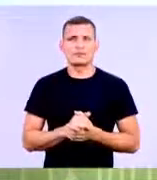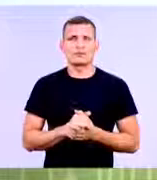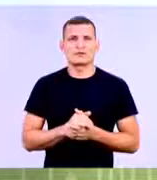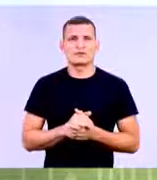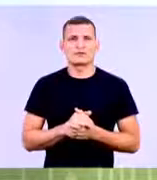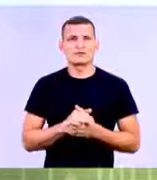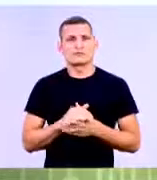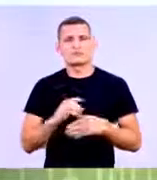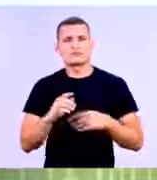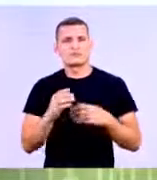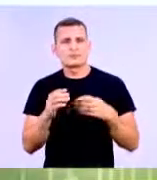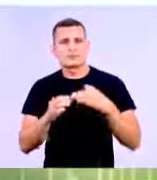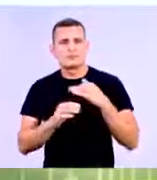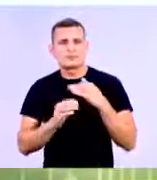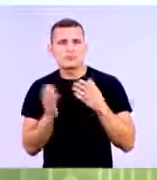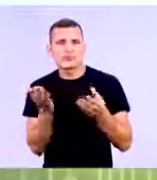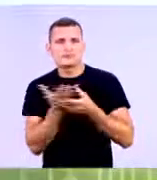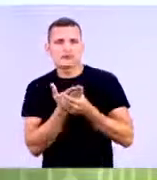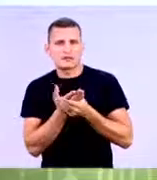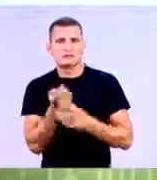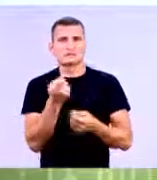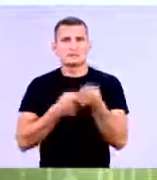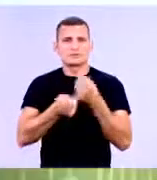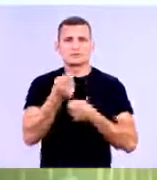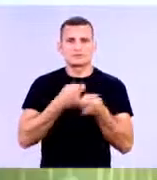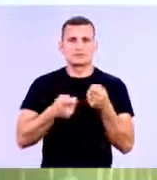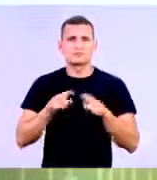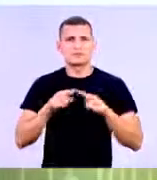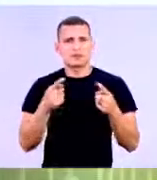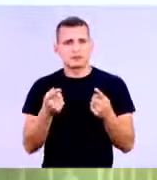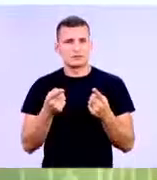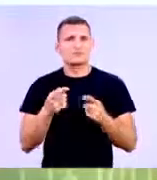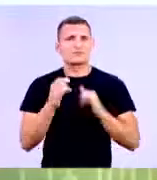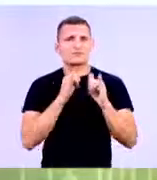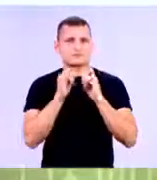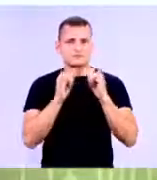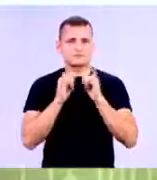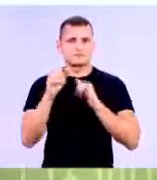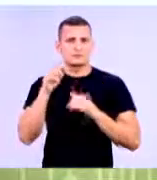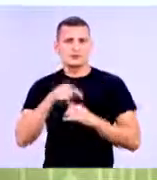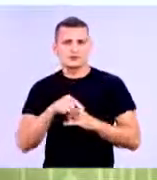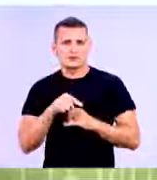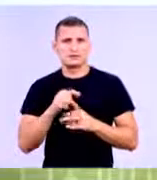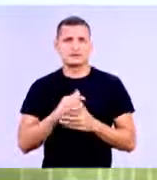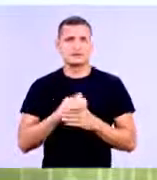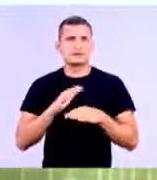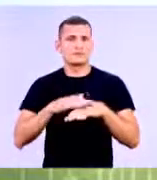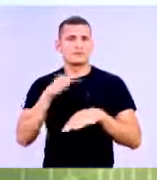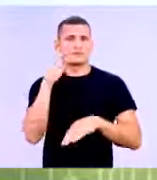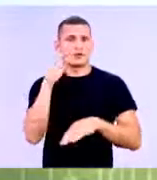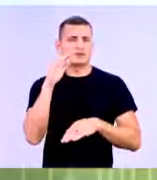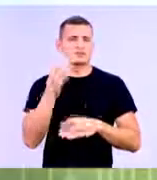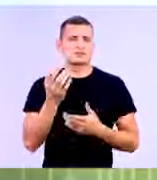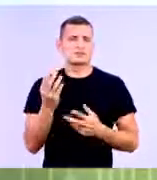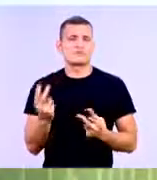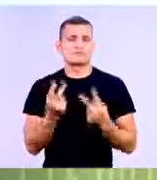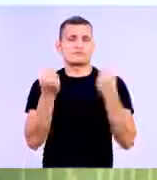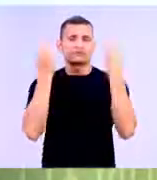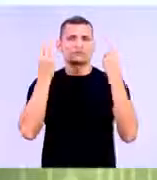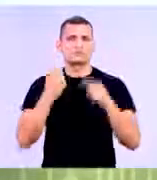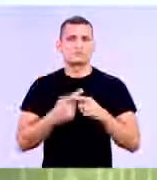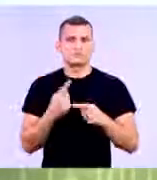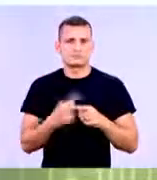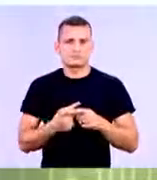processos de negócios, mas de tudo isso mesmo as informações elas são consideradas o mais valiosos. Por